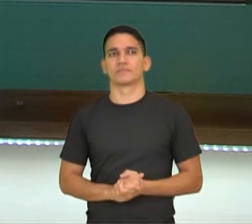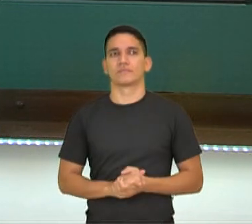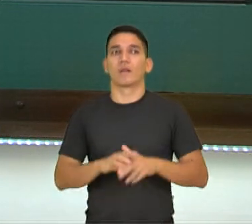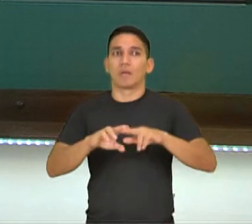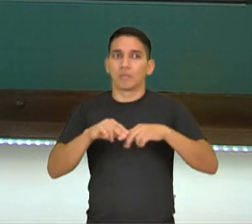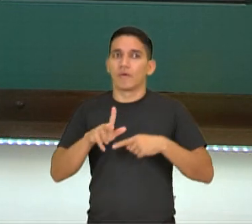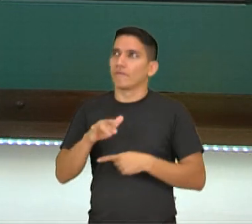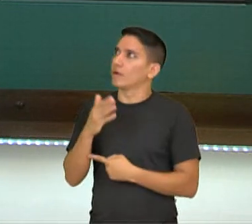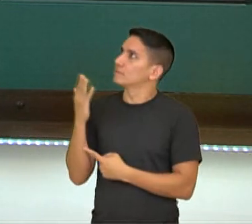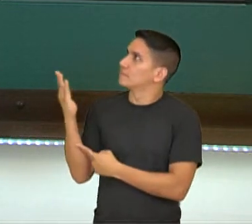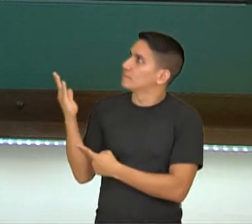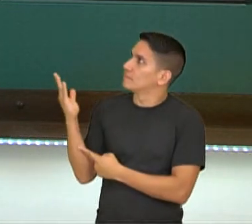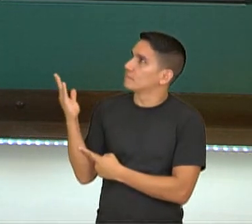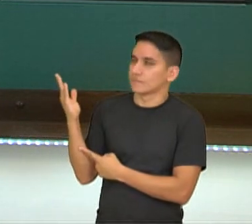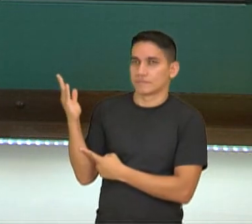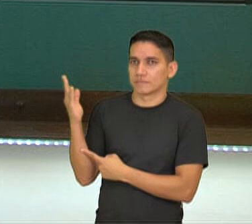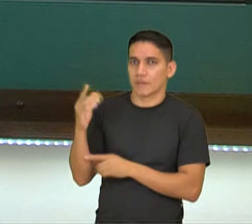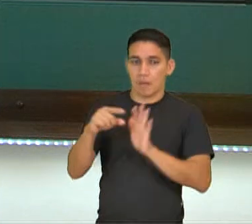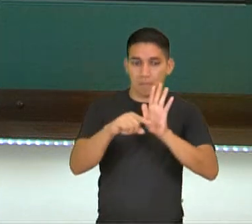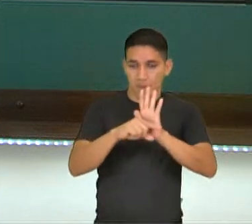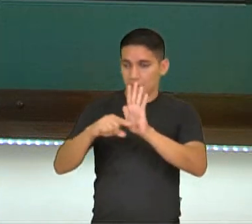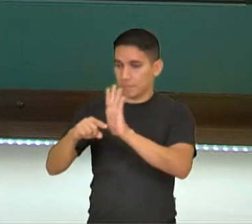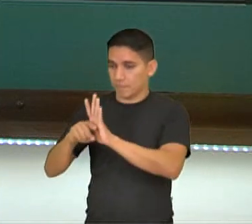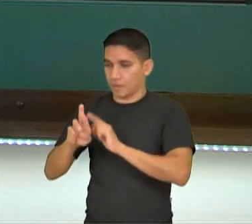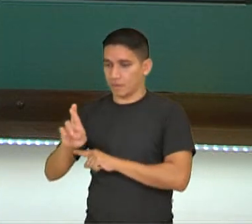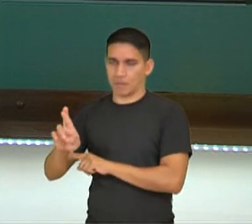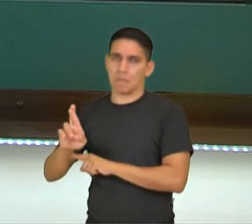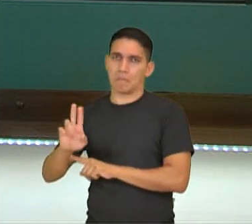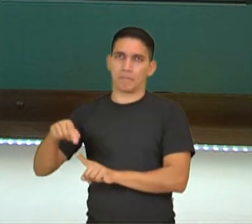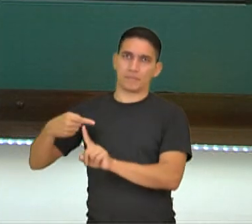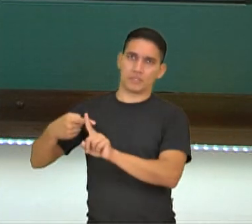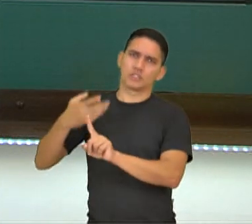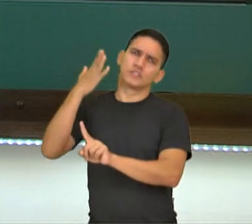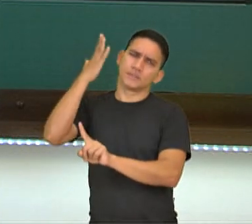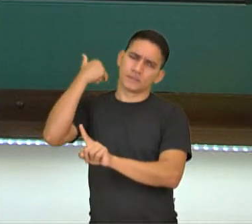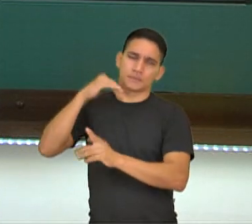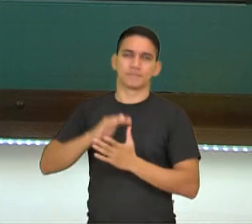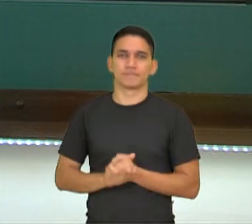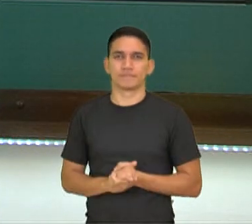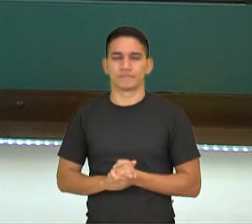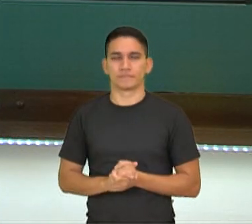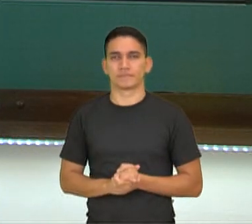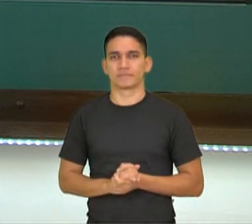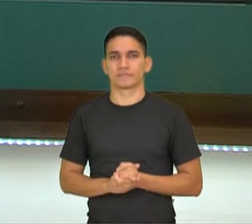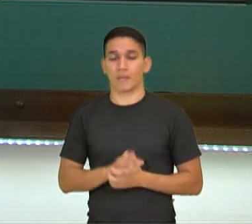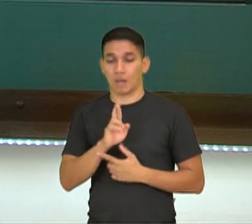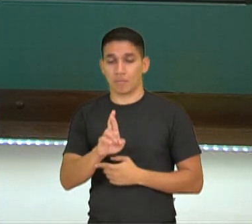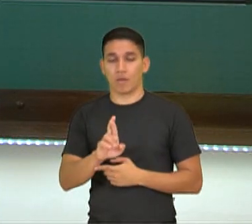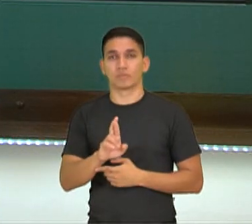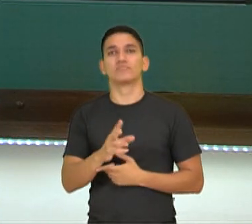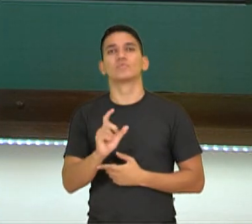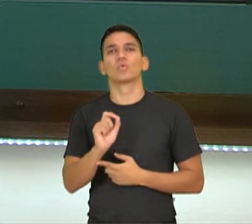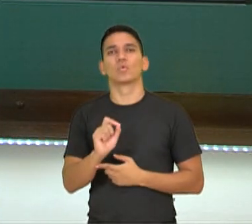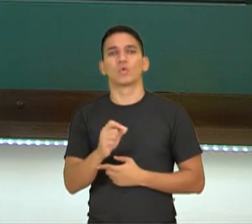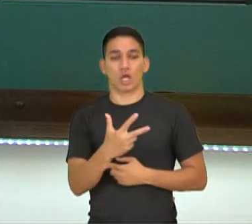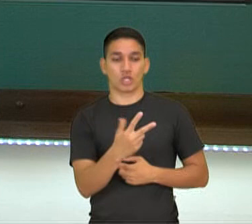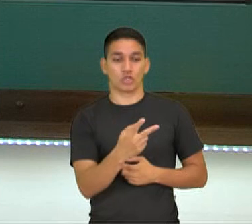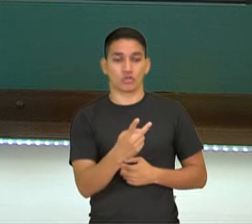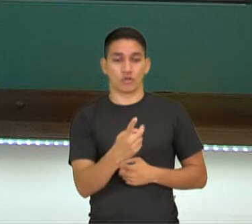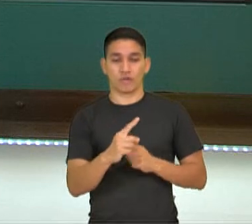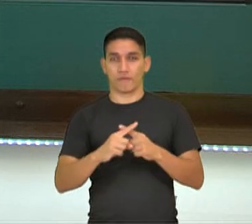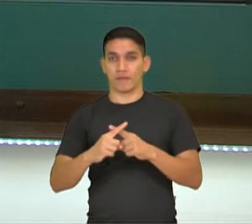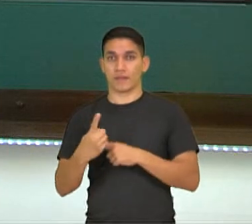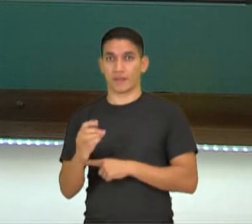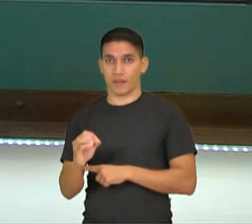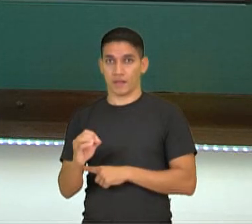Eu vou ter então menos vezes menos mais, como você já conhece. Menos 3 mais 4, 1. Ou seja, 12 vezes 10 elevado a 1,